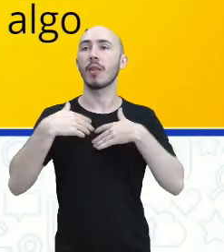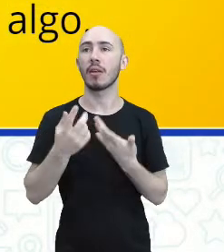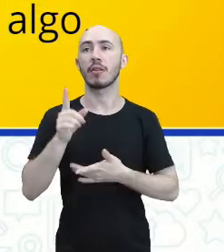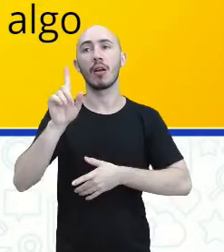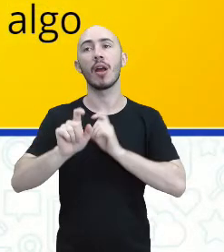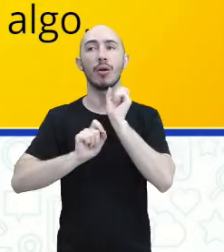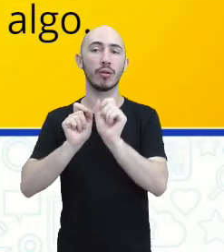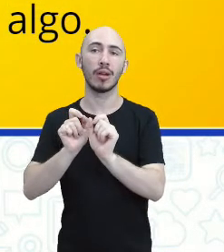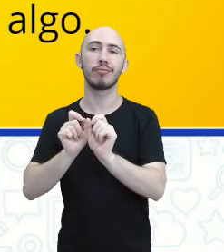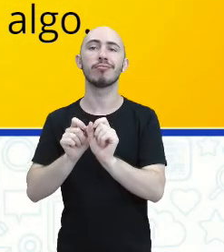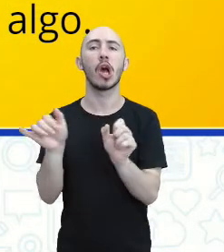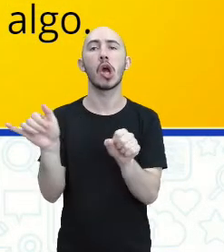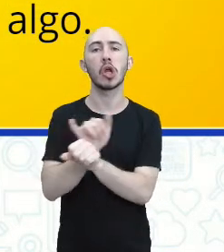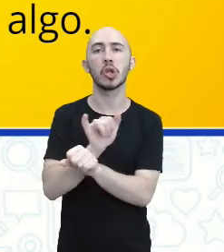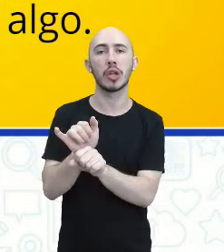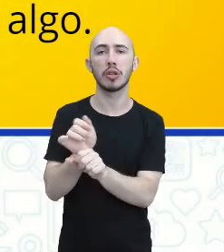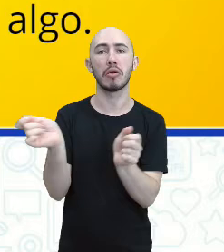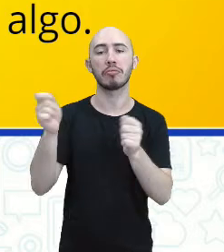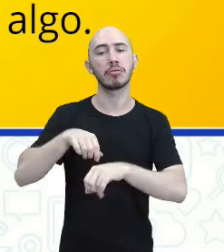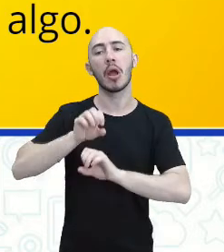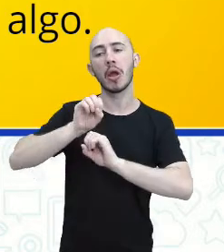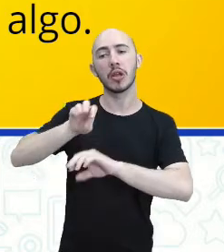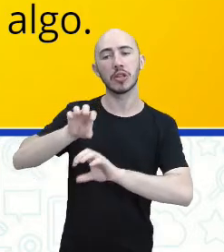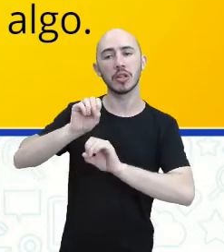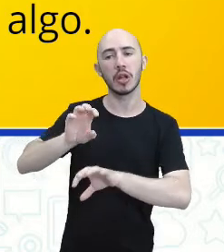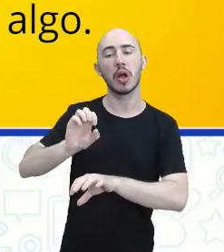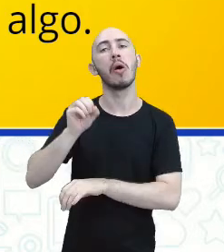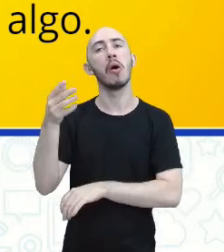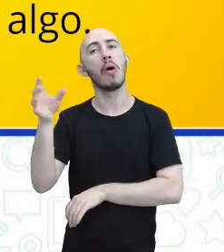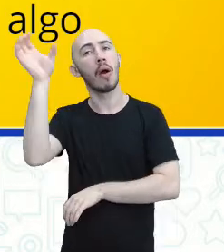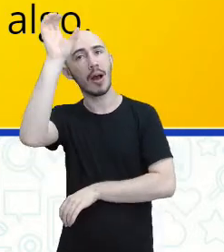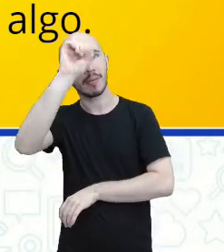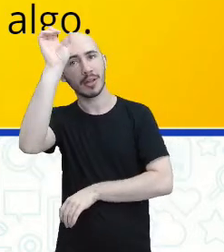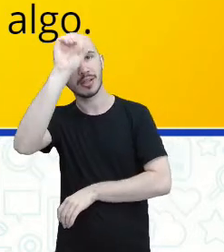Tutorial é uma ferramenta de ensino ou aprendizagem